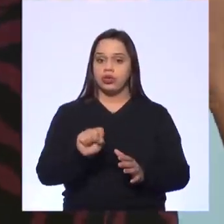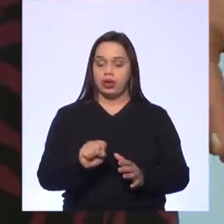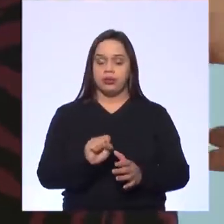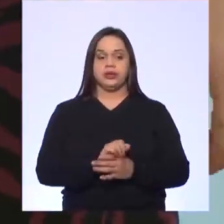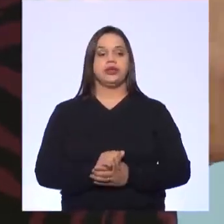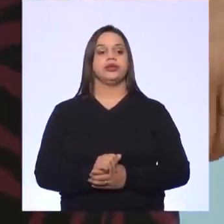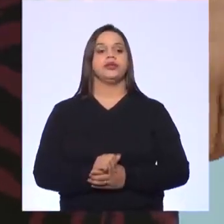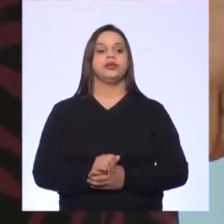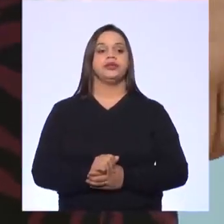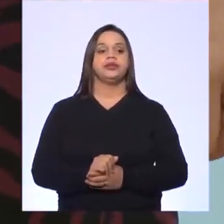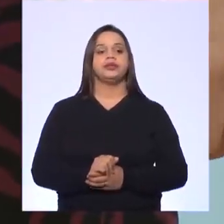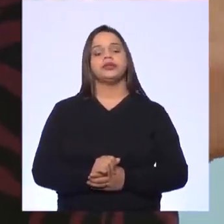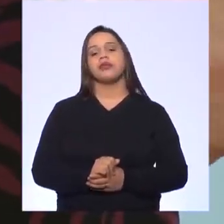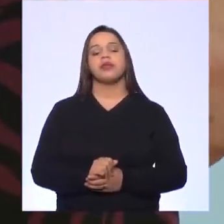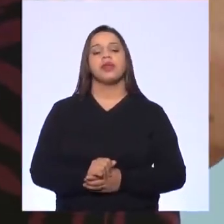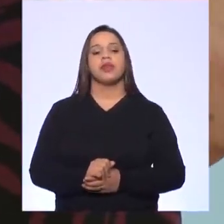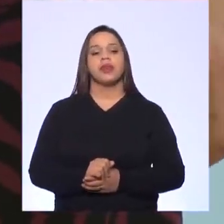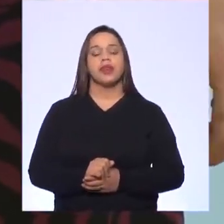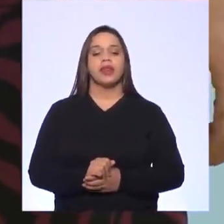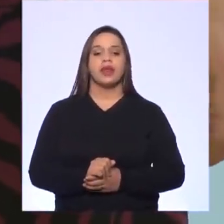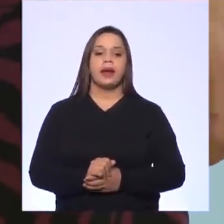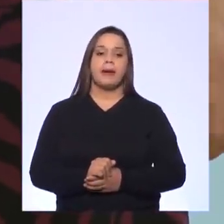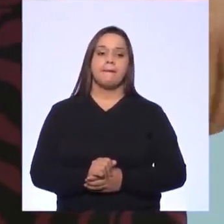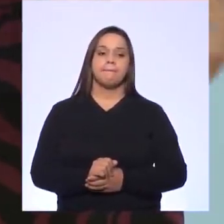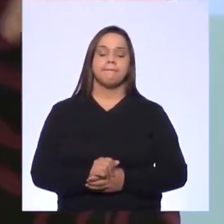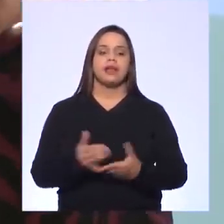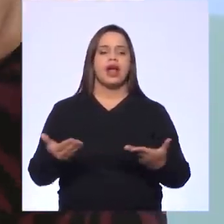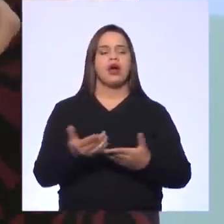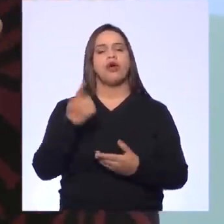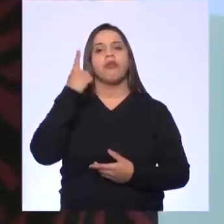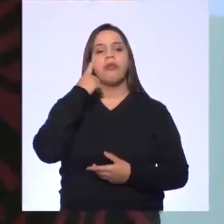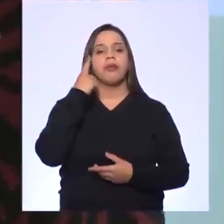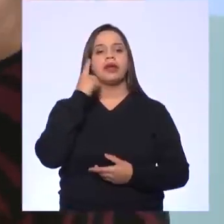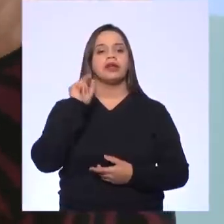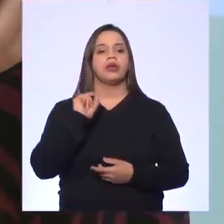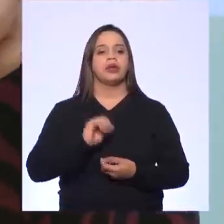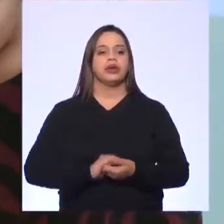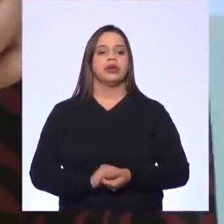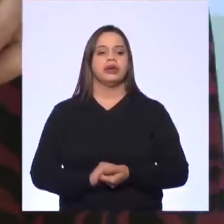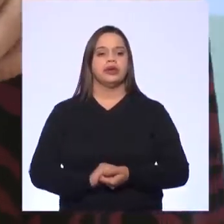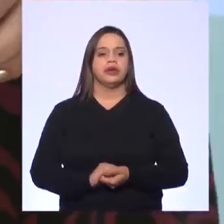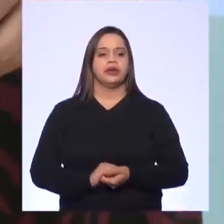tudo. Agora, vamos pensar aqui,